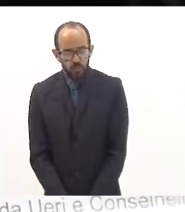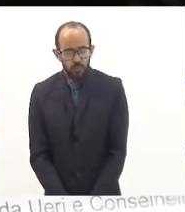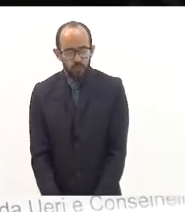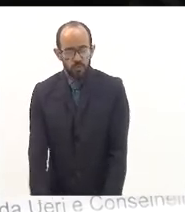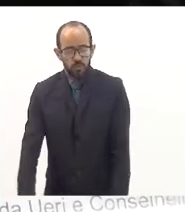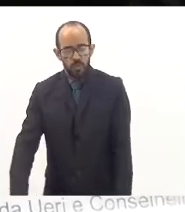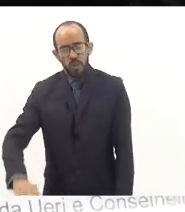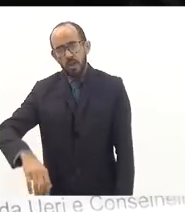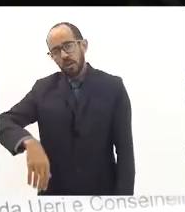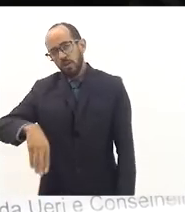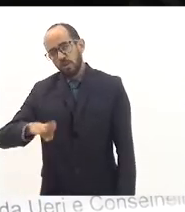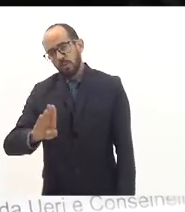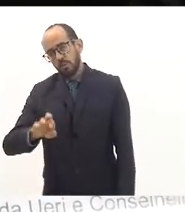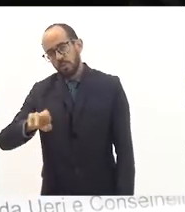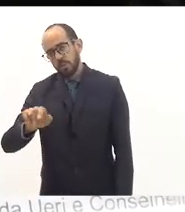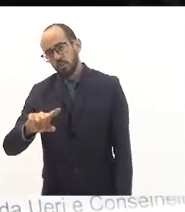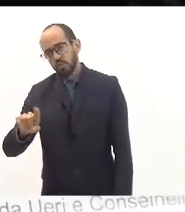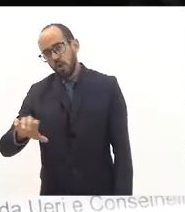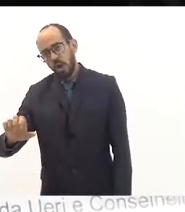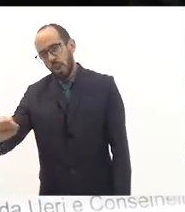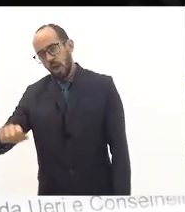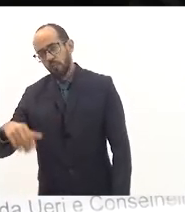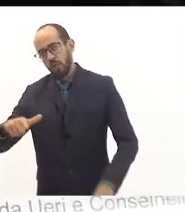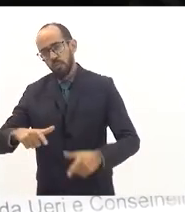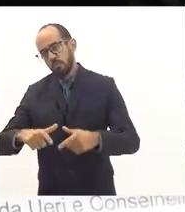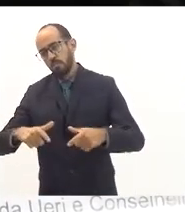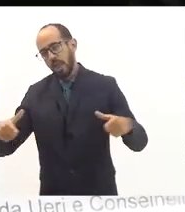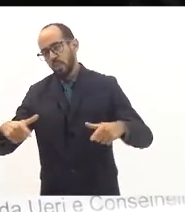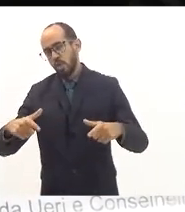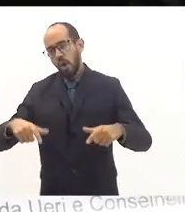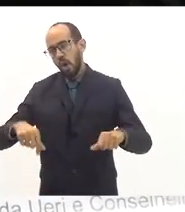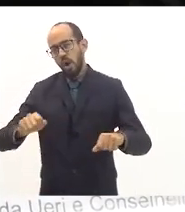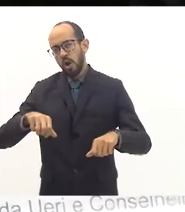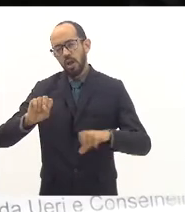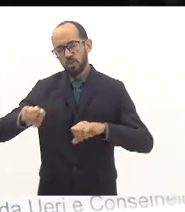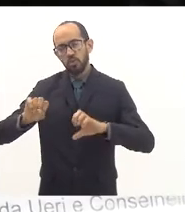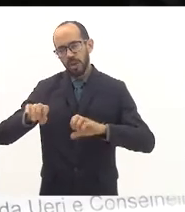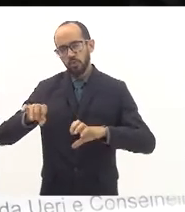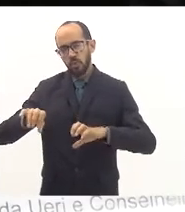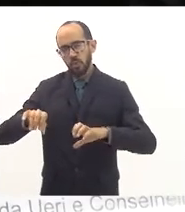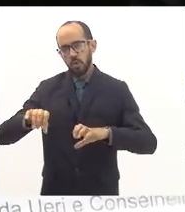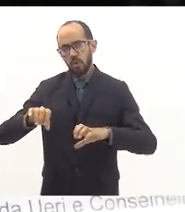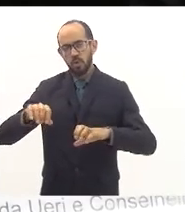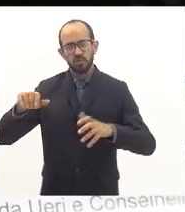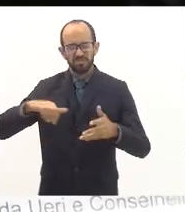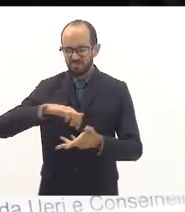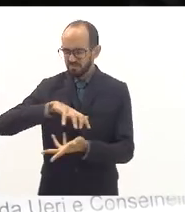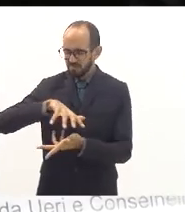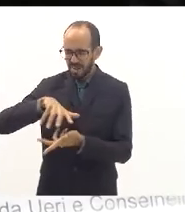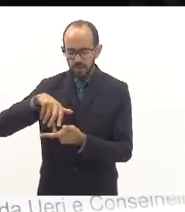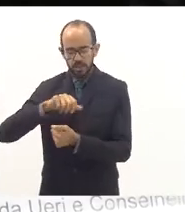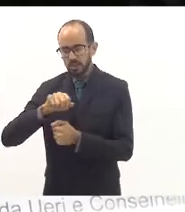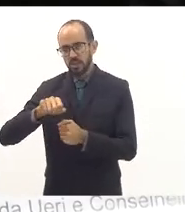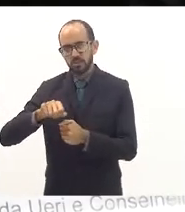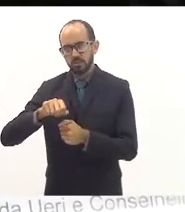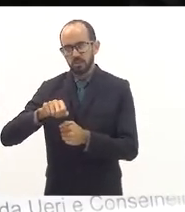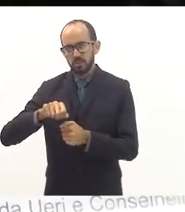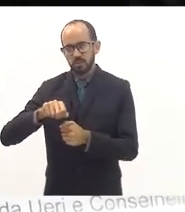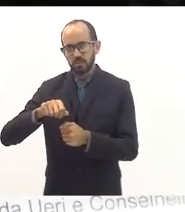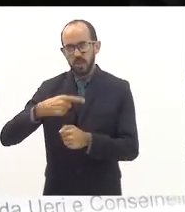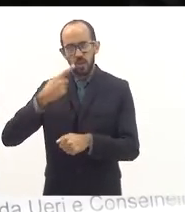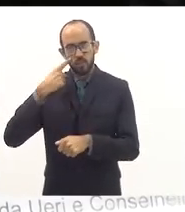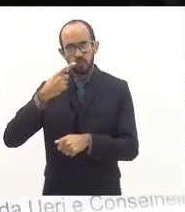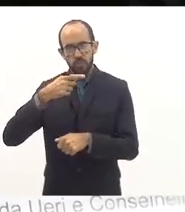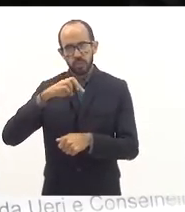educador, não apenas do planeta, não apenas do Brasil, mas do planeta, em nível planetário. Eu ouvi de Nelson